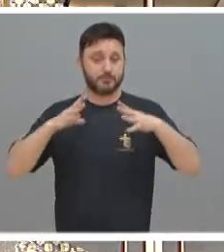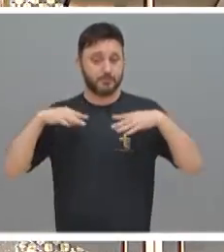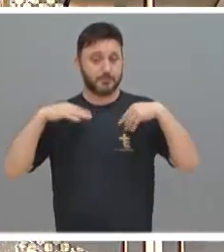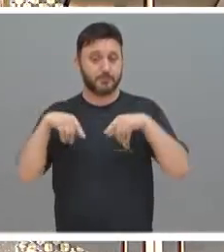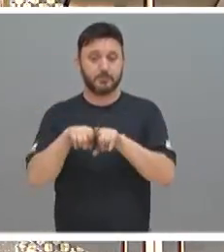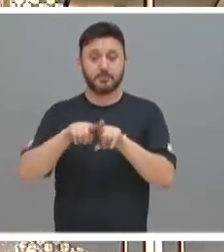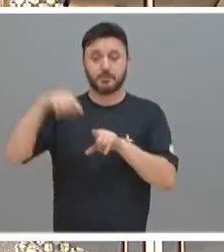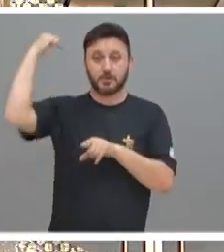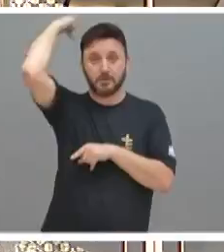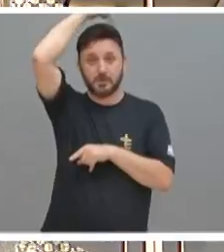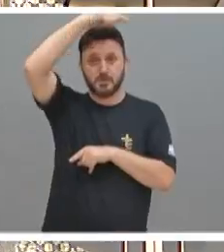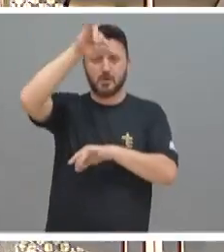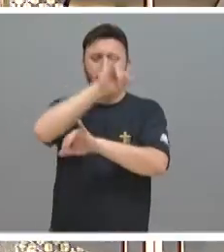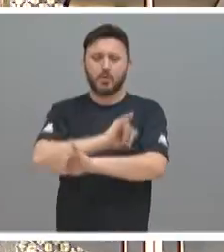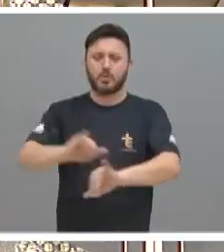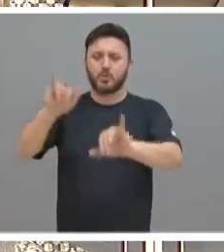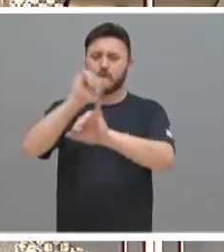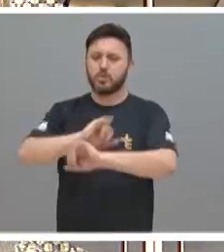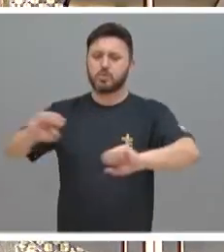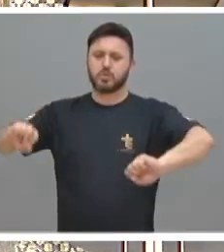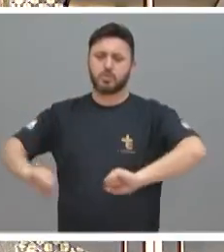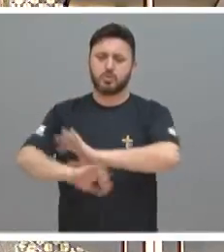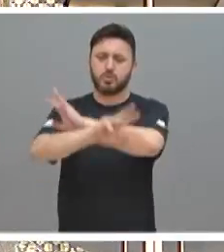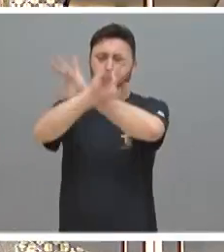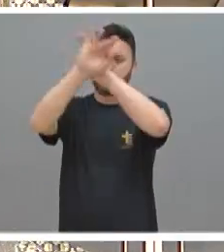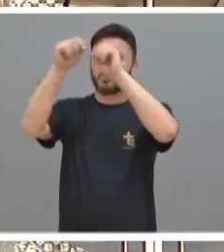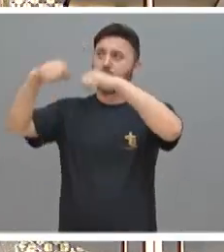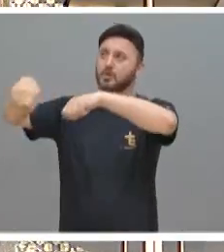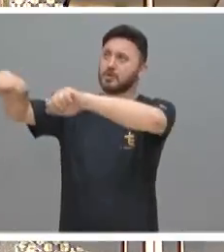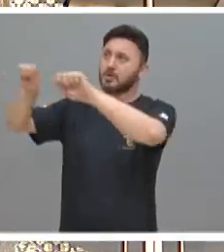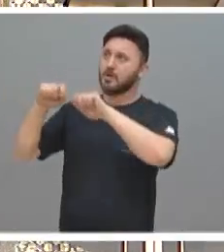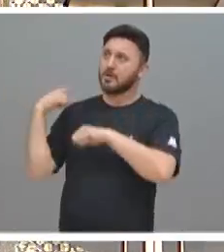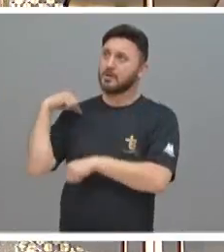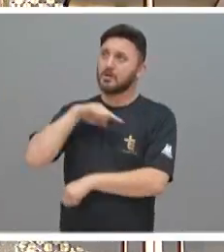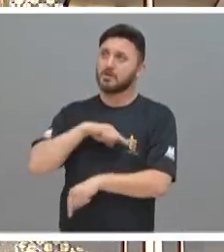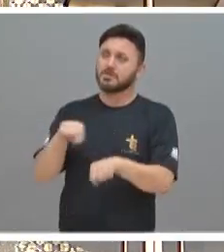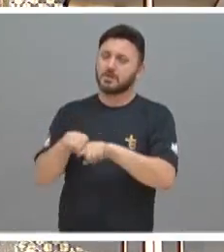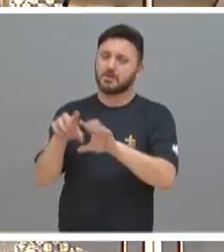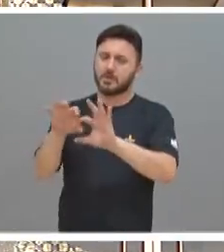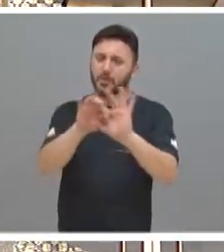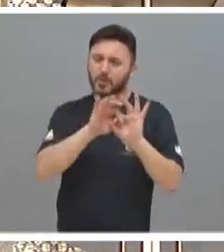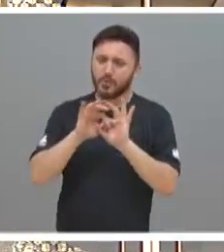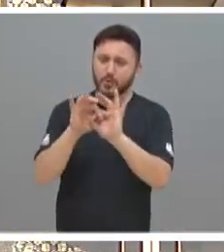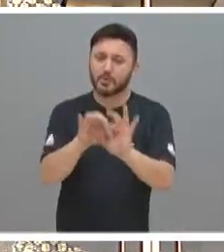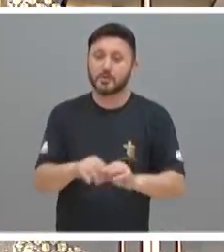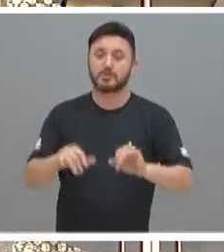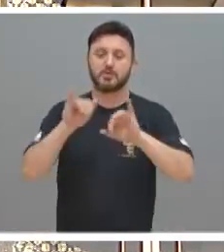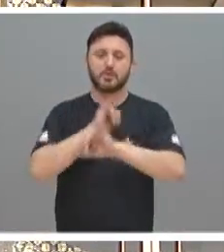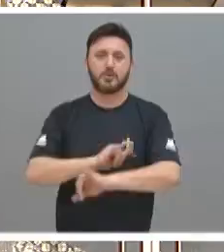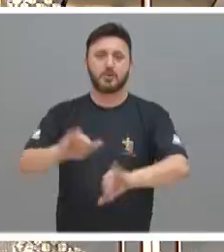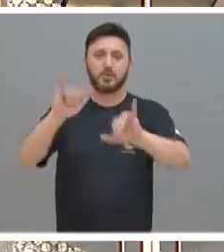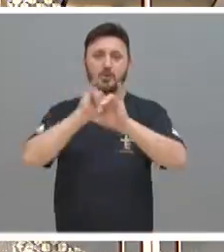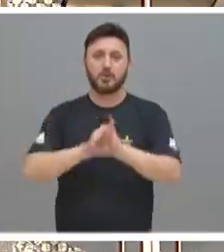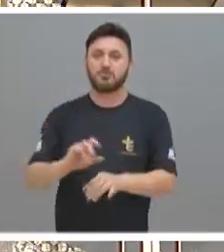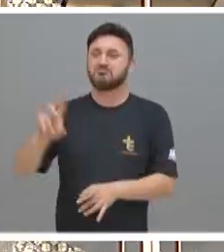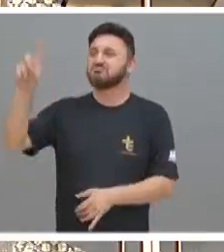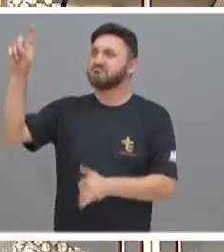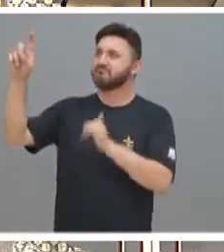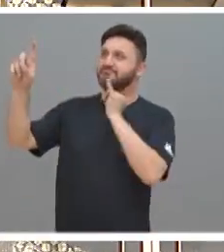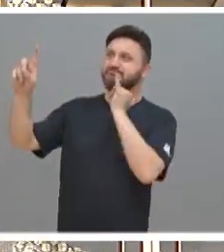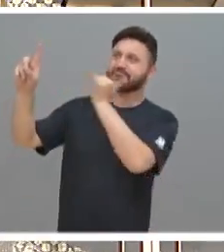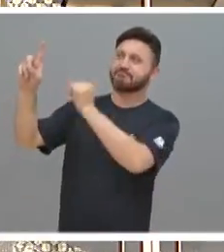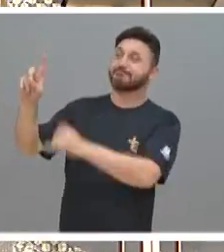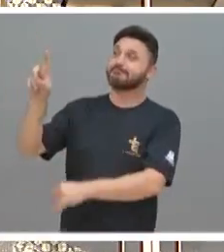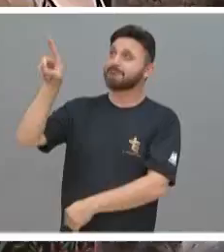santos proclamam vossa glória. Concedei-nos também a nós, associar-nos aos seus louvores, dizendo a uma